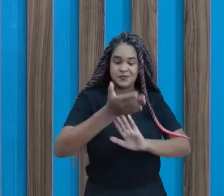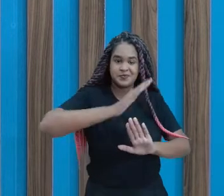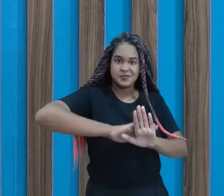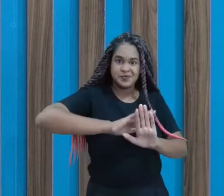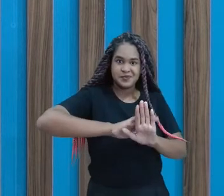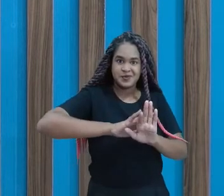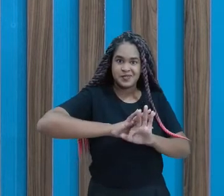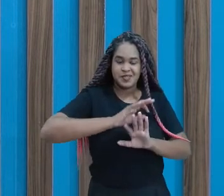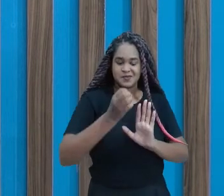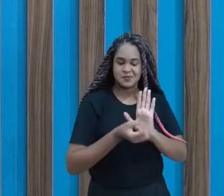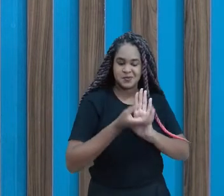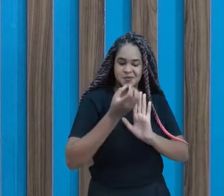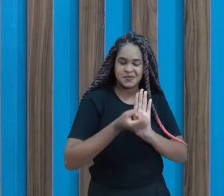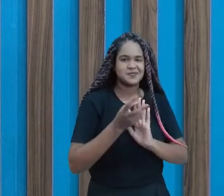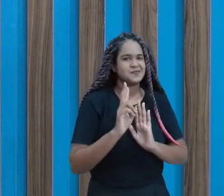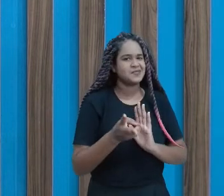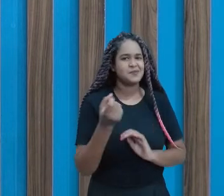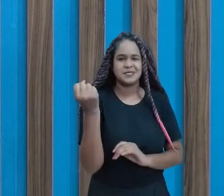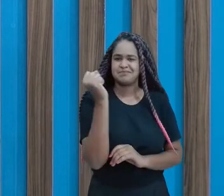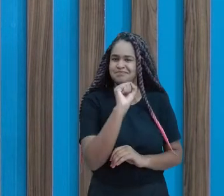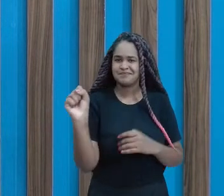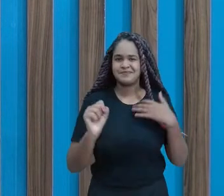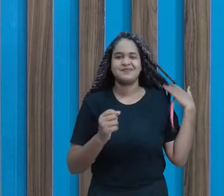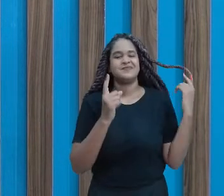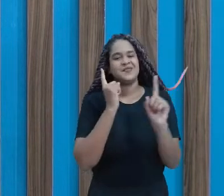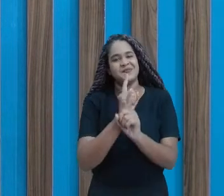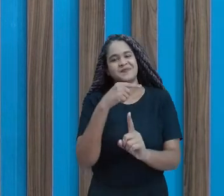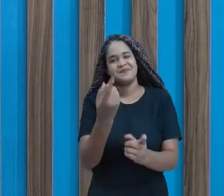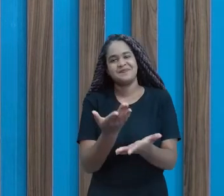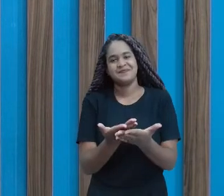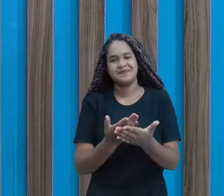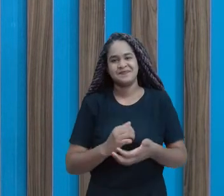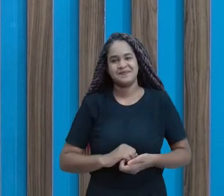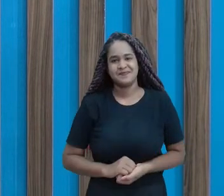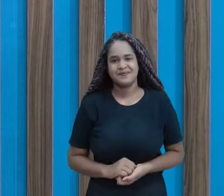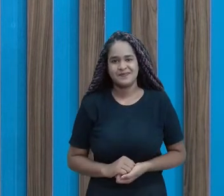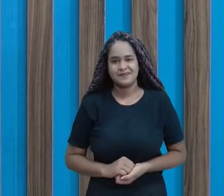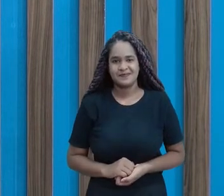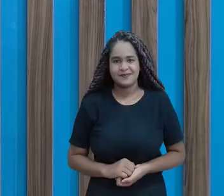de bola sempre, né? E é isso, até a próxima aula.